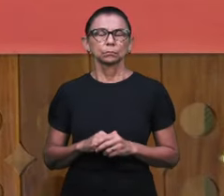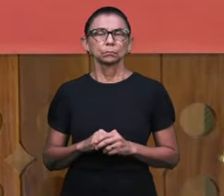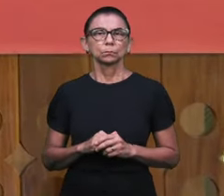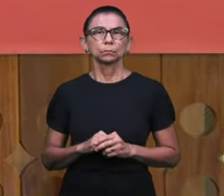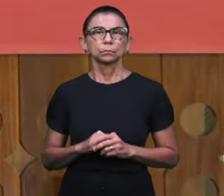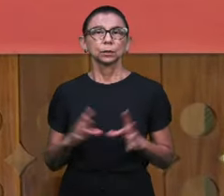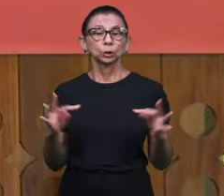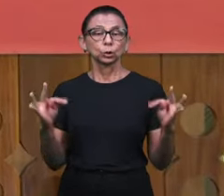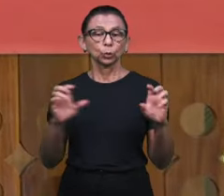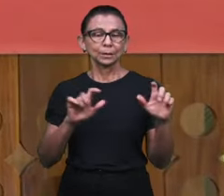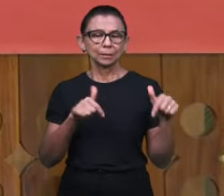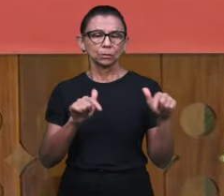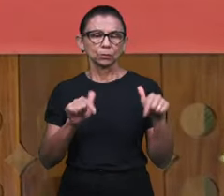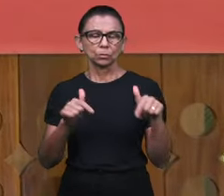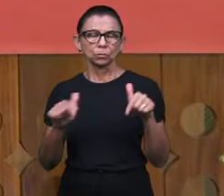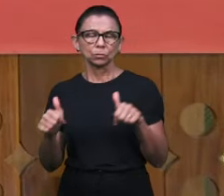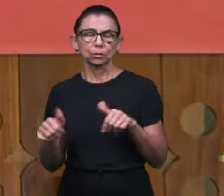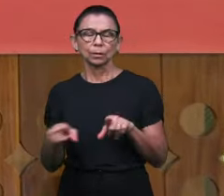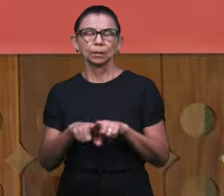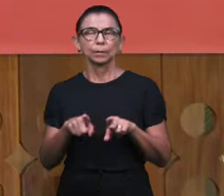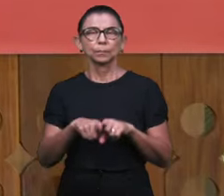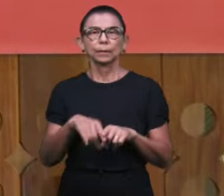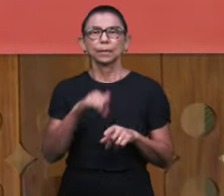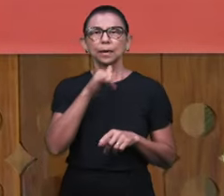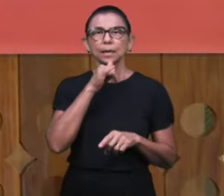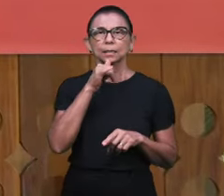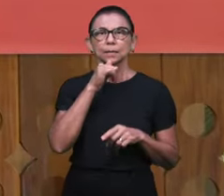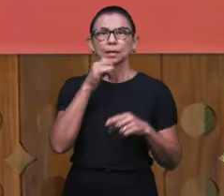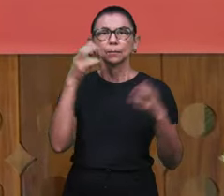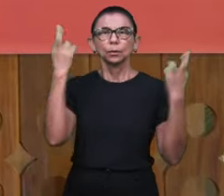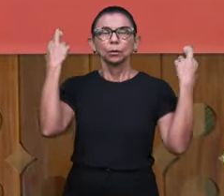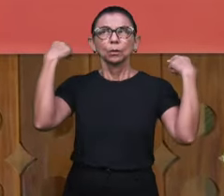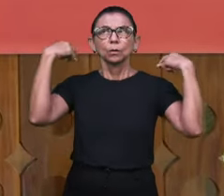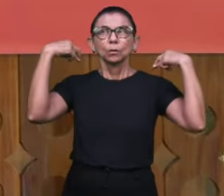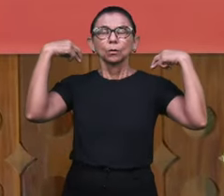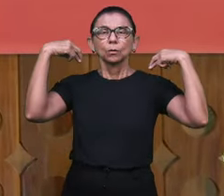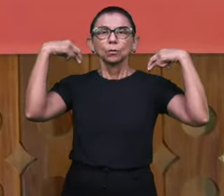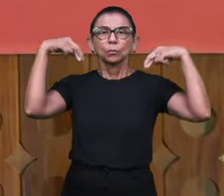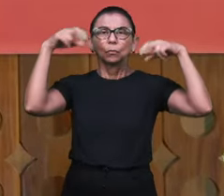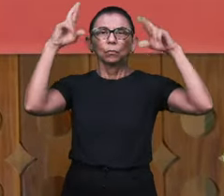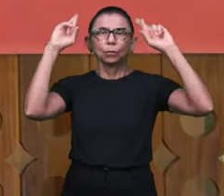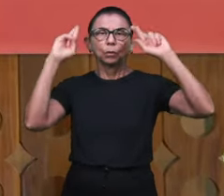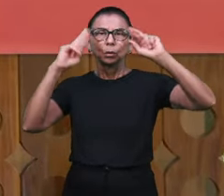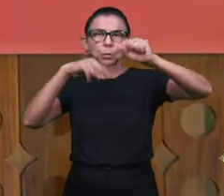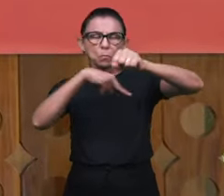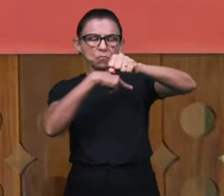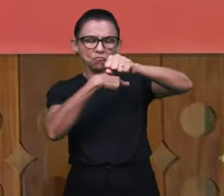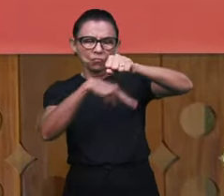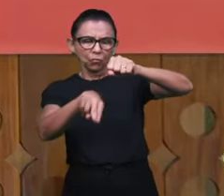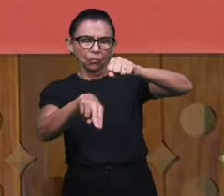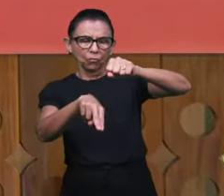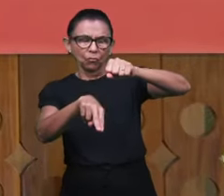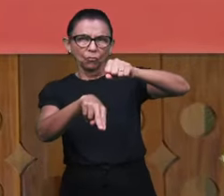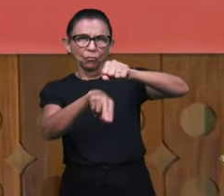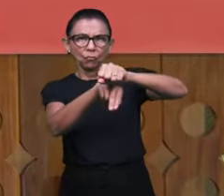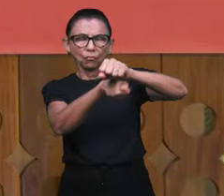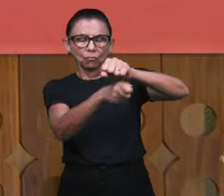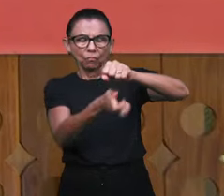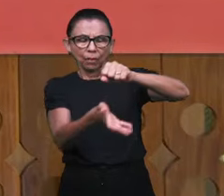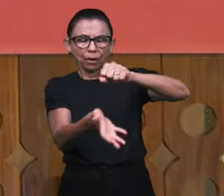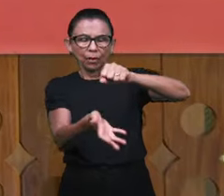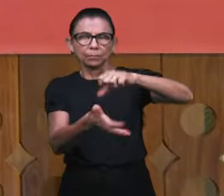quando você imolava o cordeiro, então tudo estava dentro daquilo. Quando o sumo